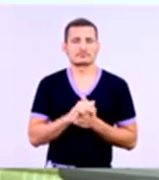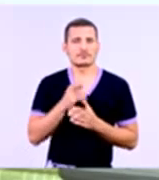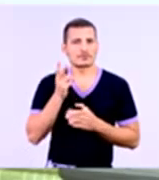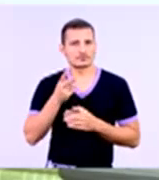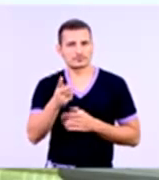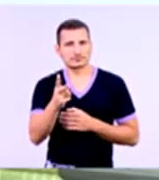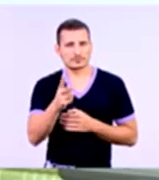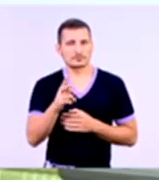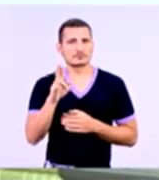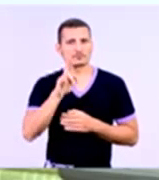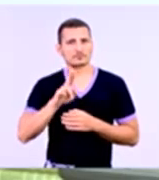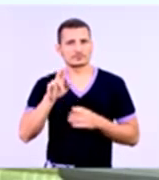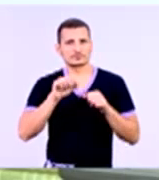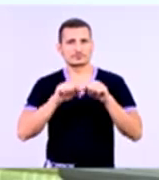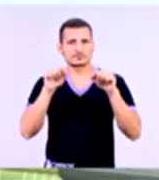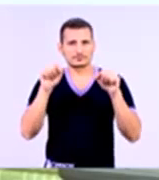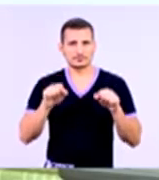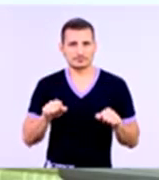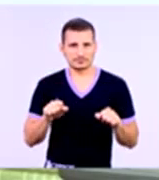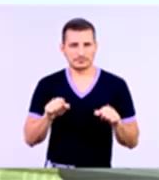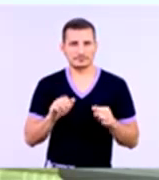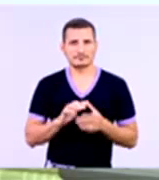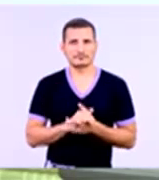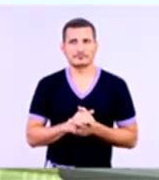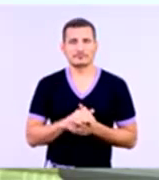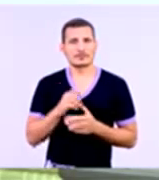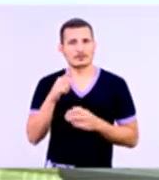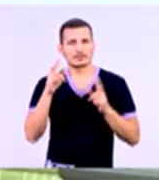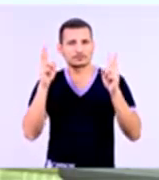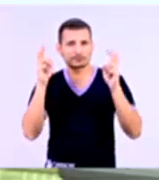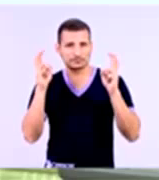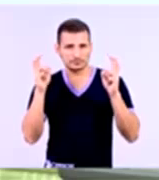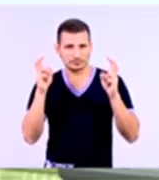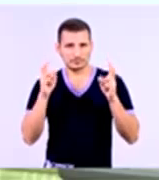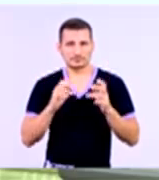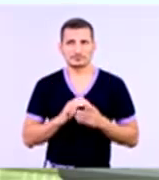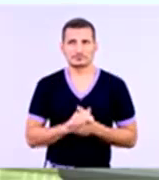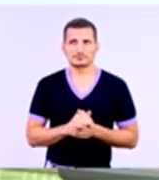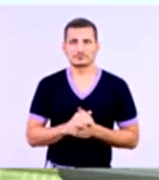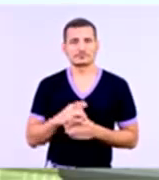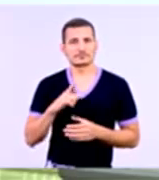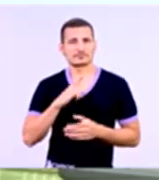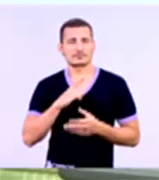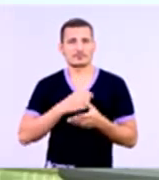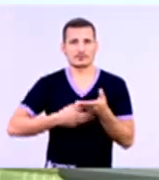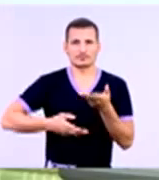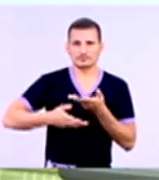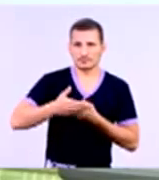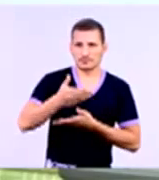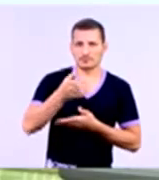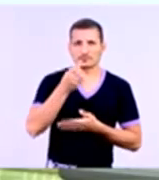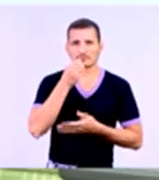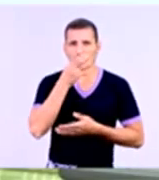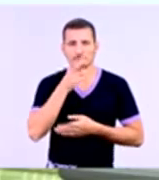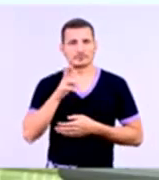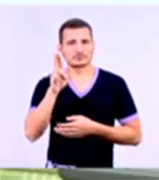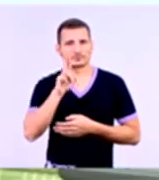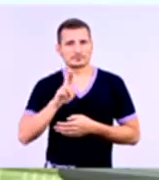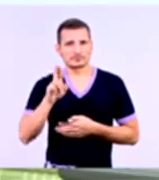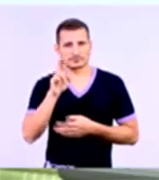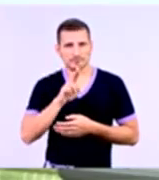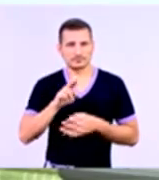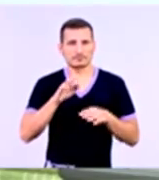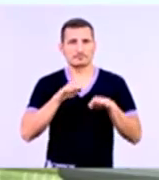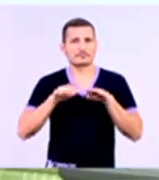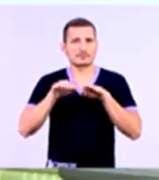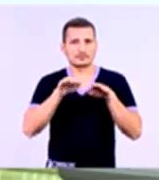e uso do sistema. Então, este assunto, ele está relacionado com a boa utilização dos